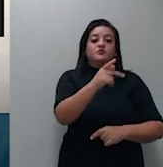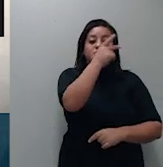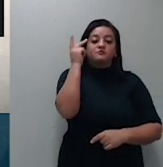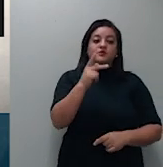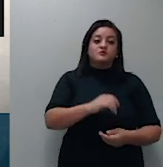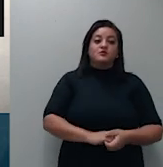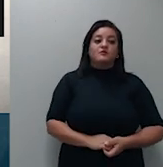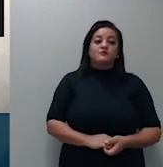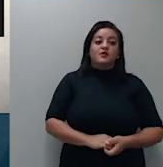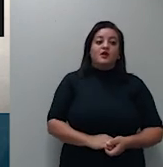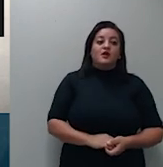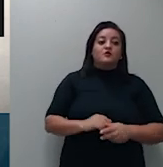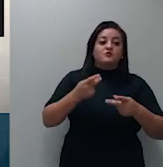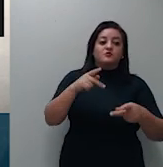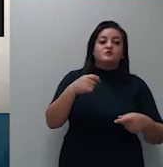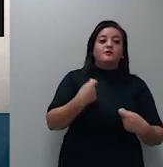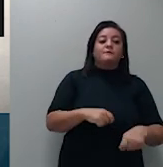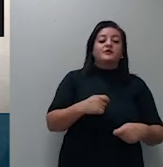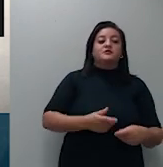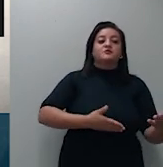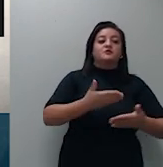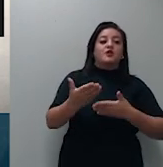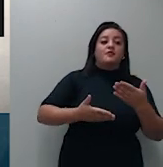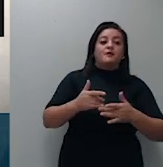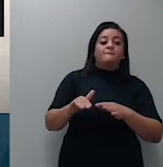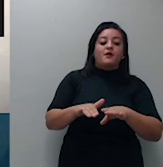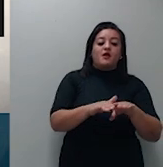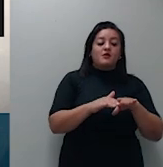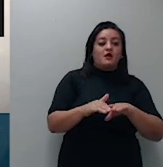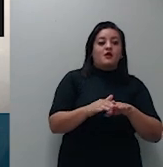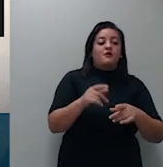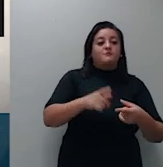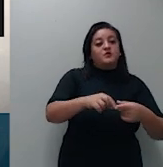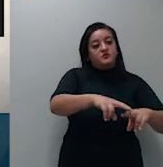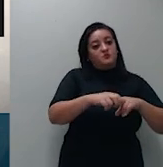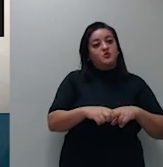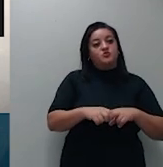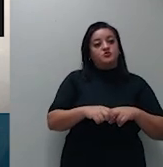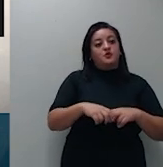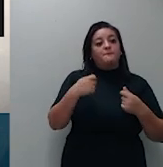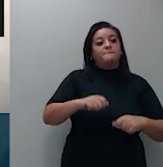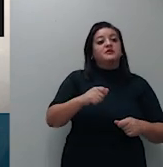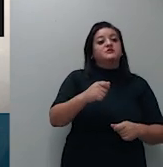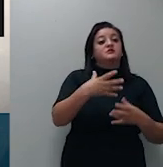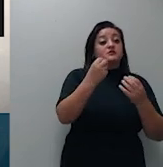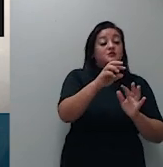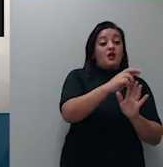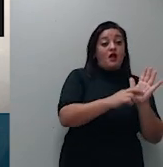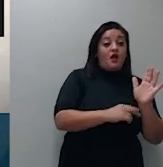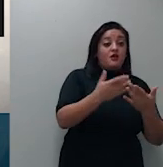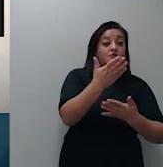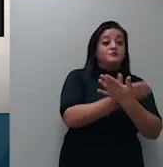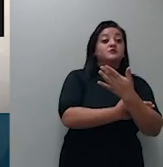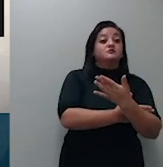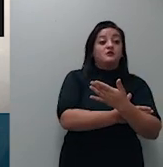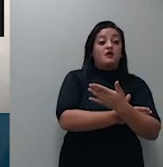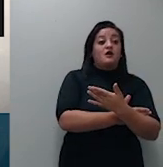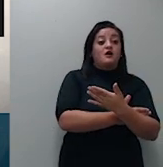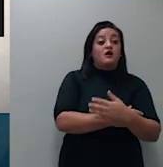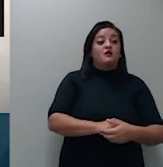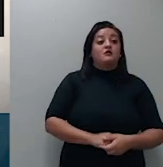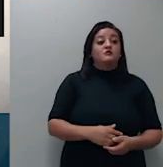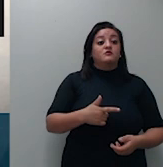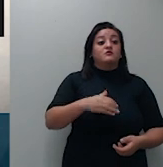de terceiro estranho à sucessão merecem tratamento equânime e portanto submetam-se a regra da prescrição